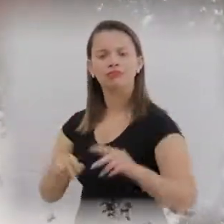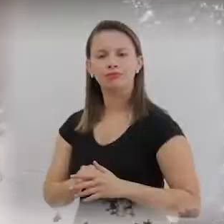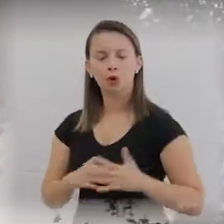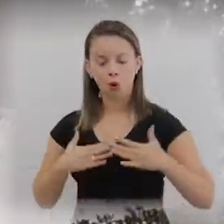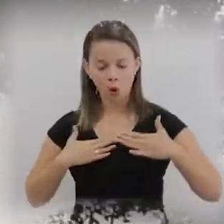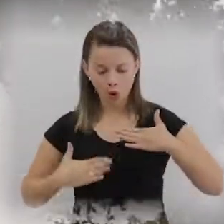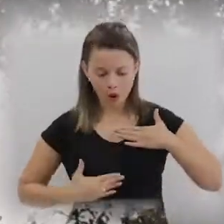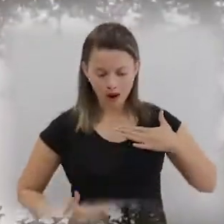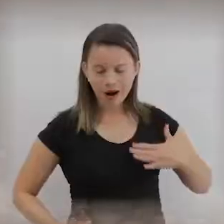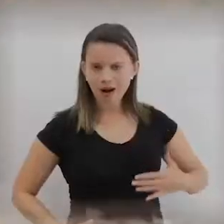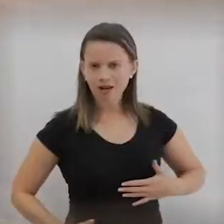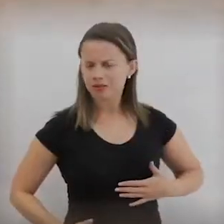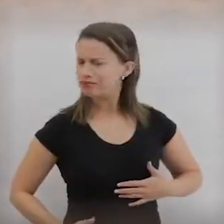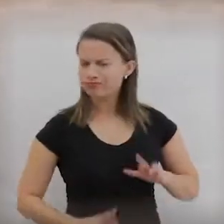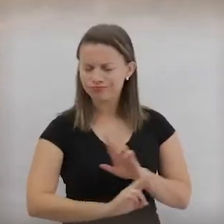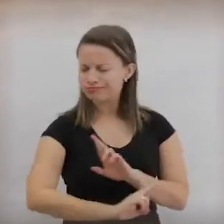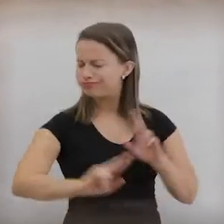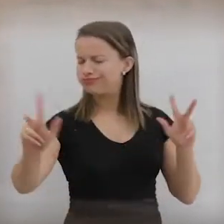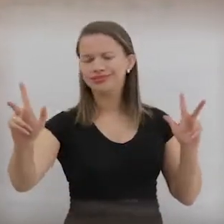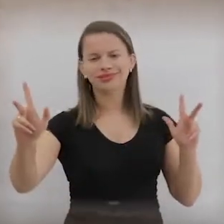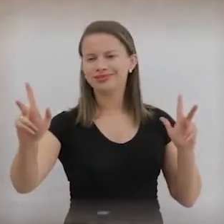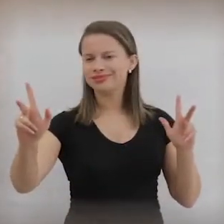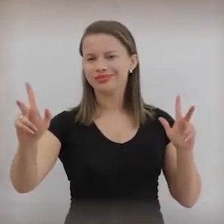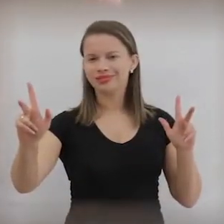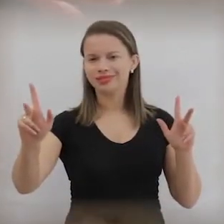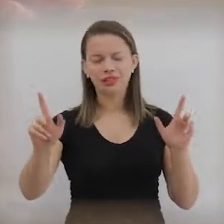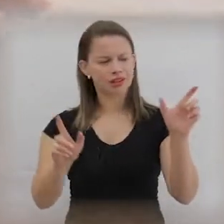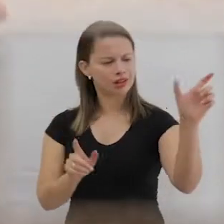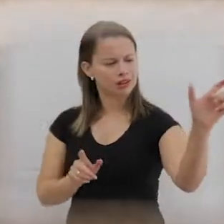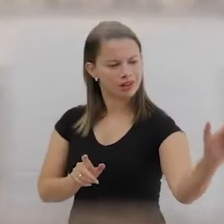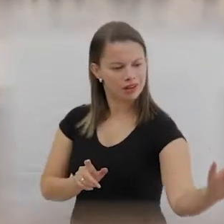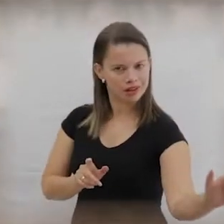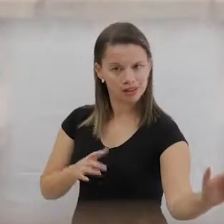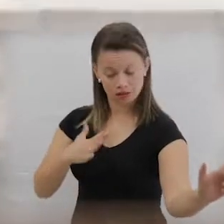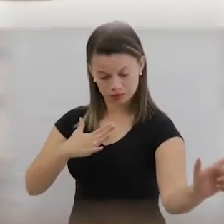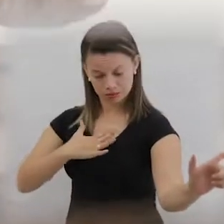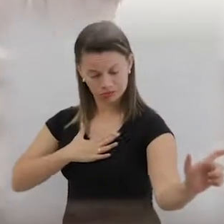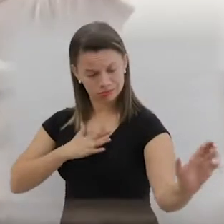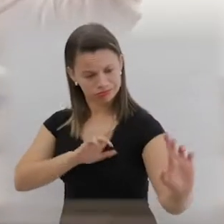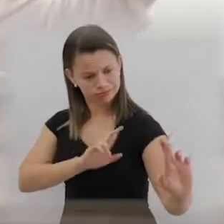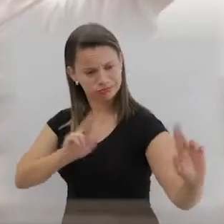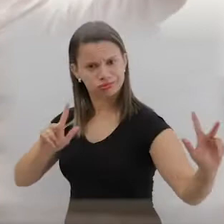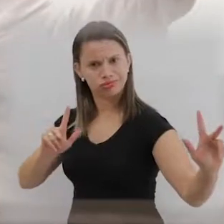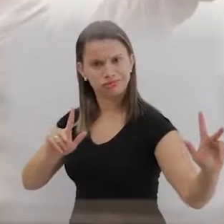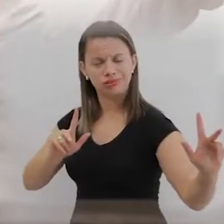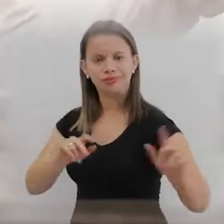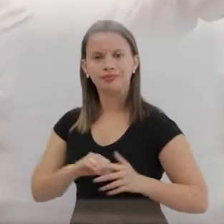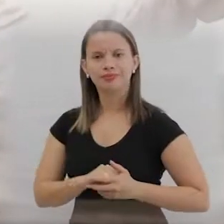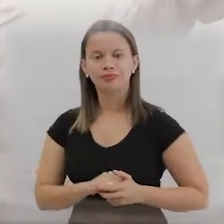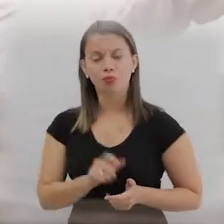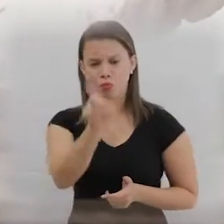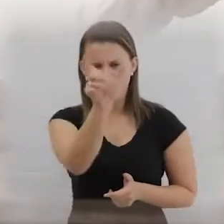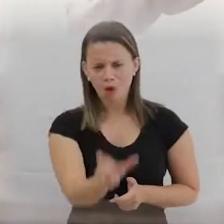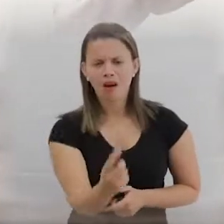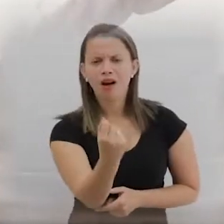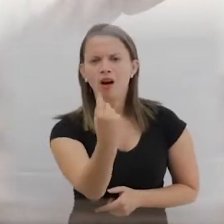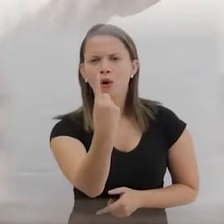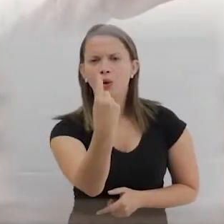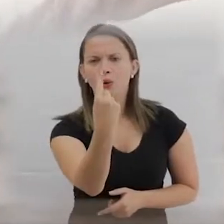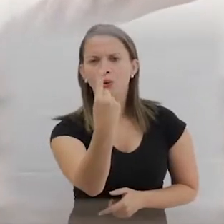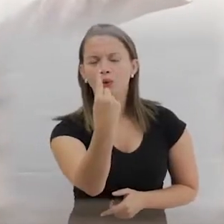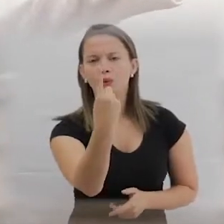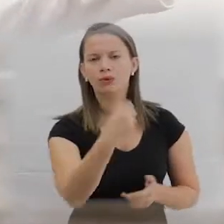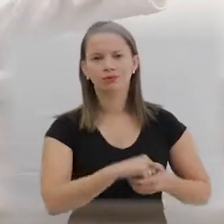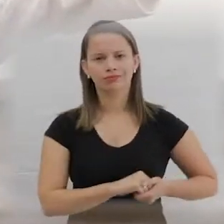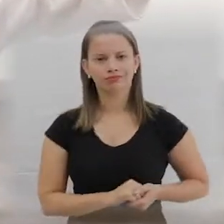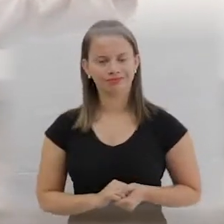corpo não é igual a nenhum corpo. O corpo é único, você é único.